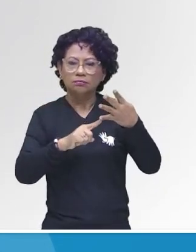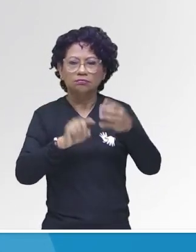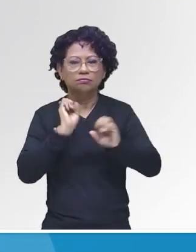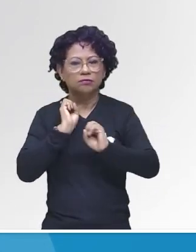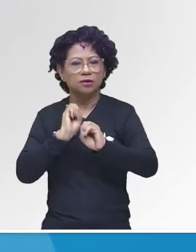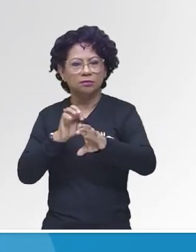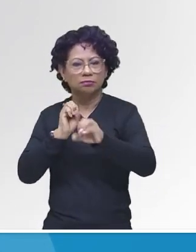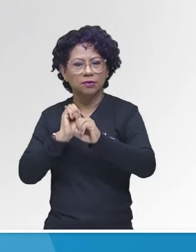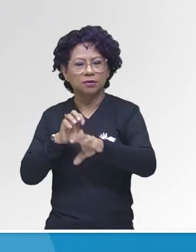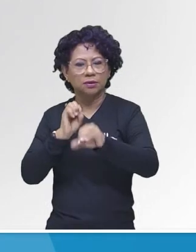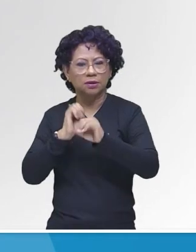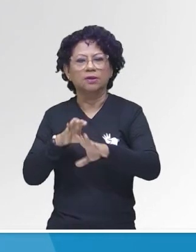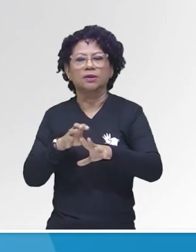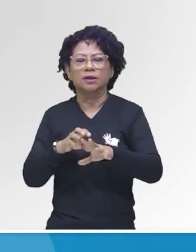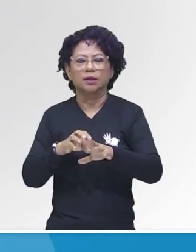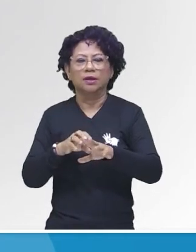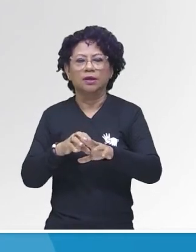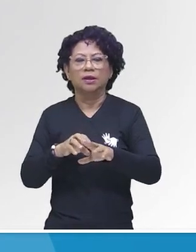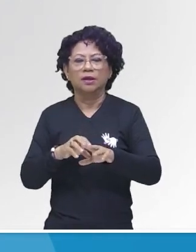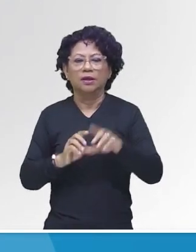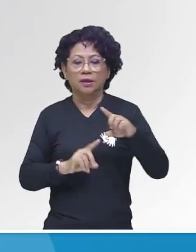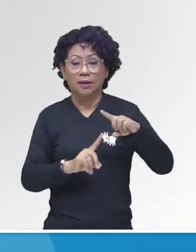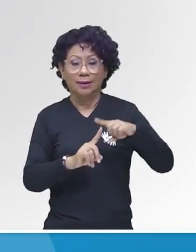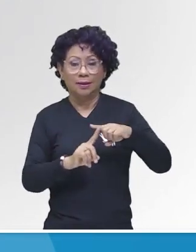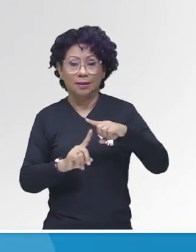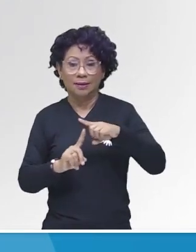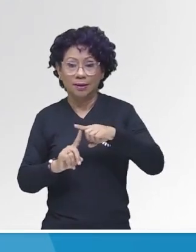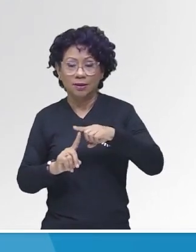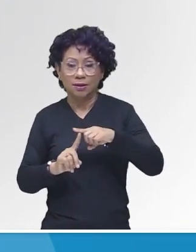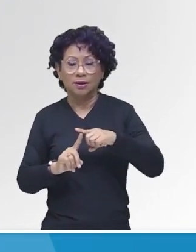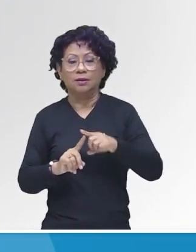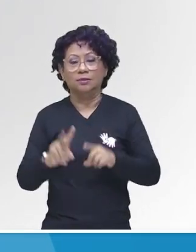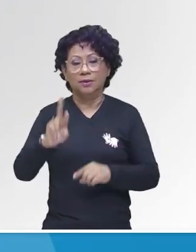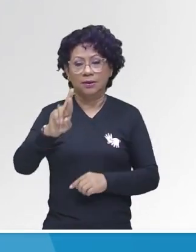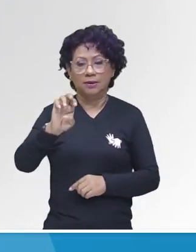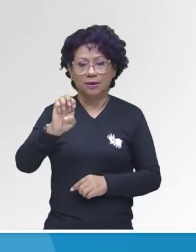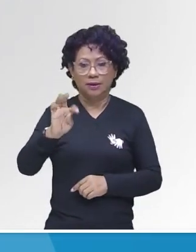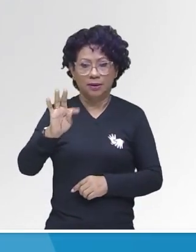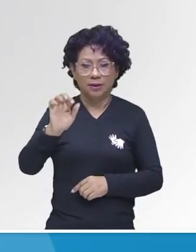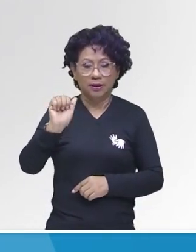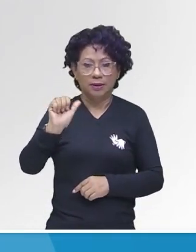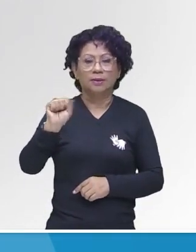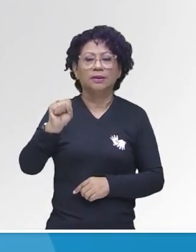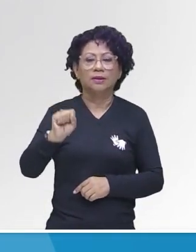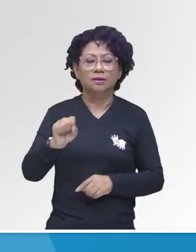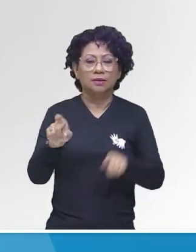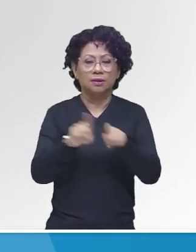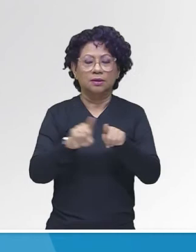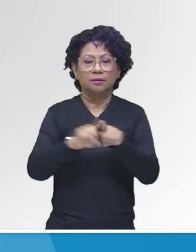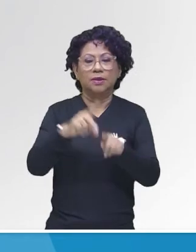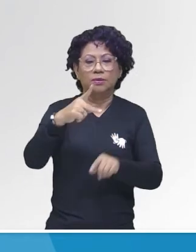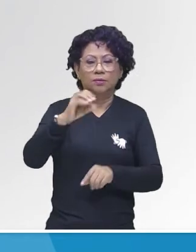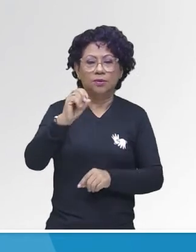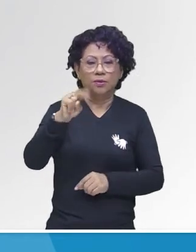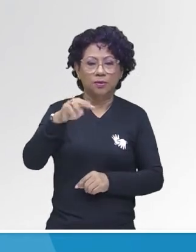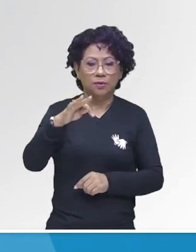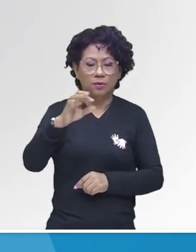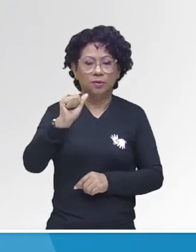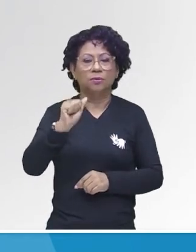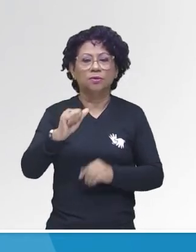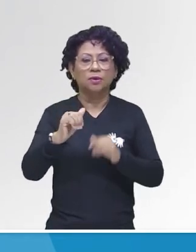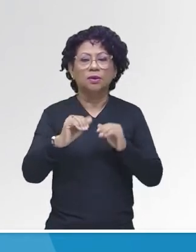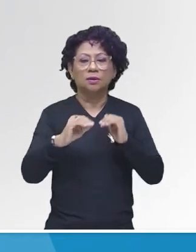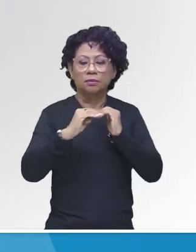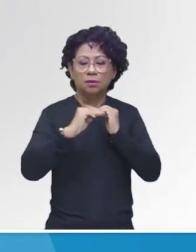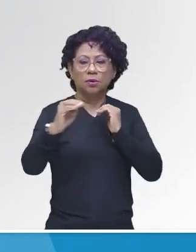com relação a essas posições, não é? Das retas, dos pontos com os planos. Então a gente vai aqui fazer uma